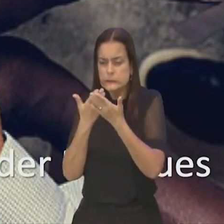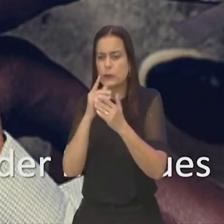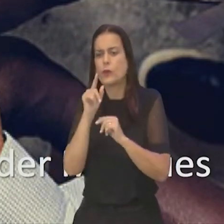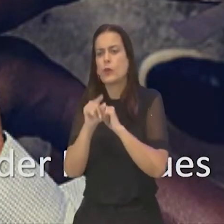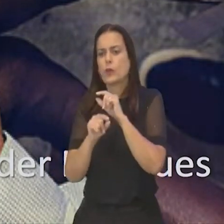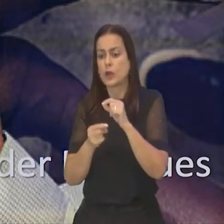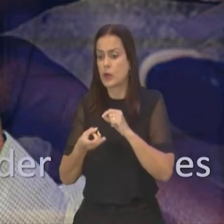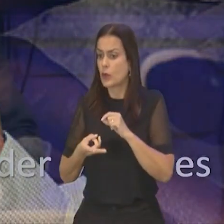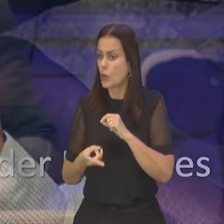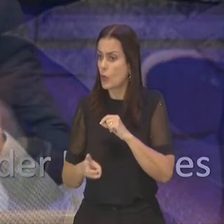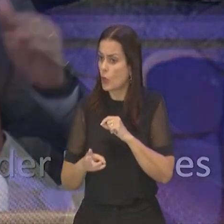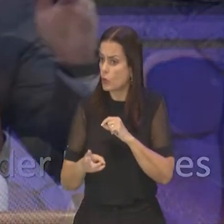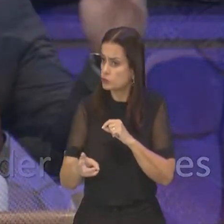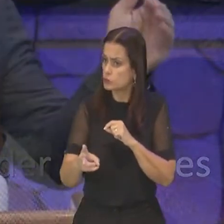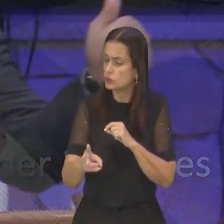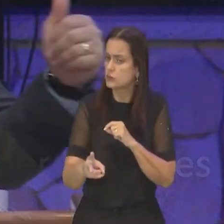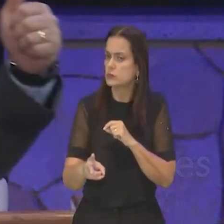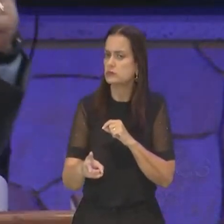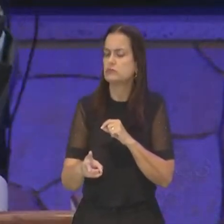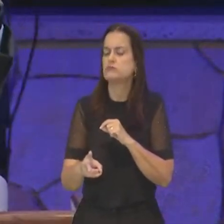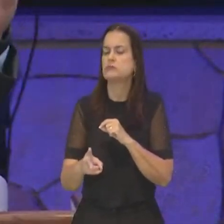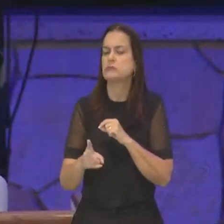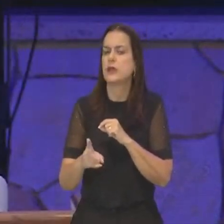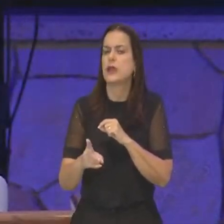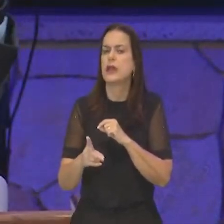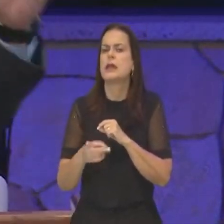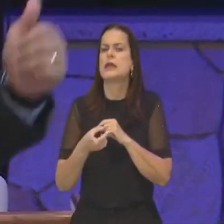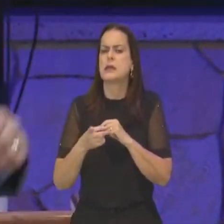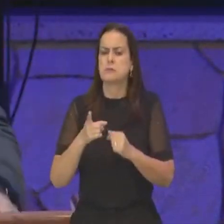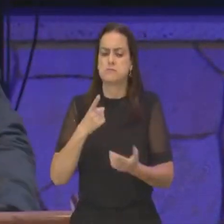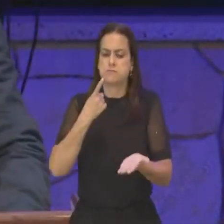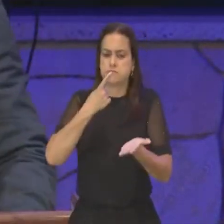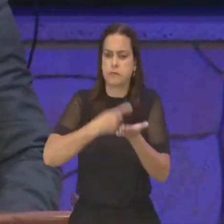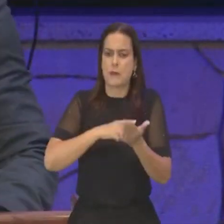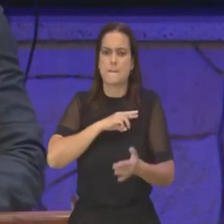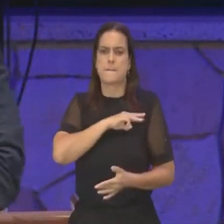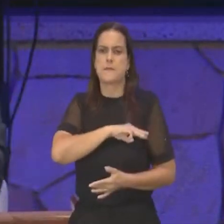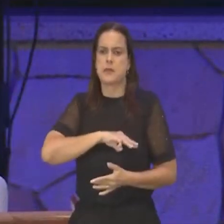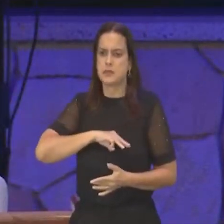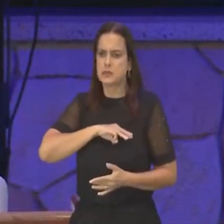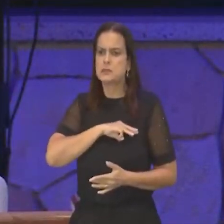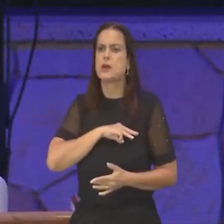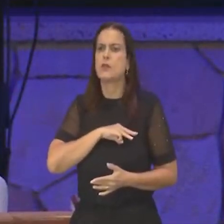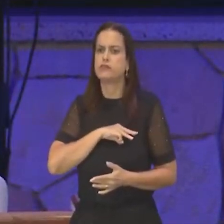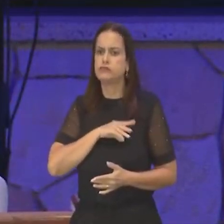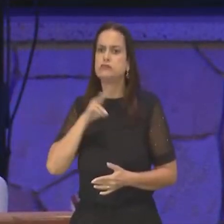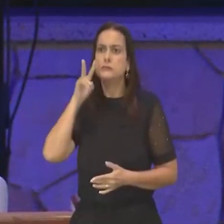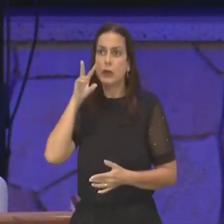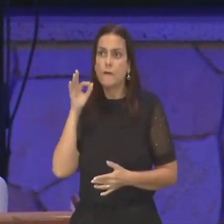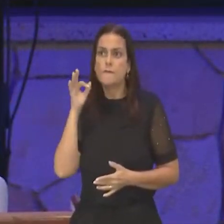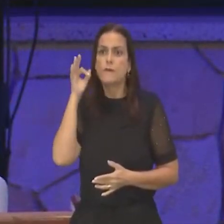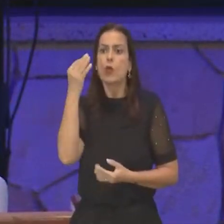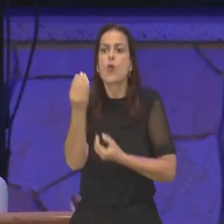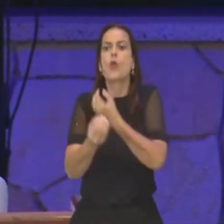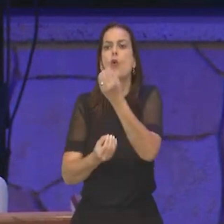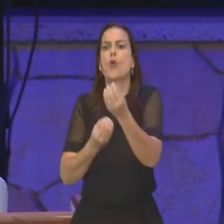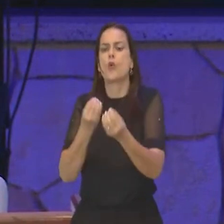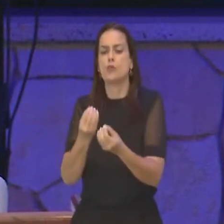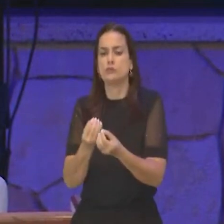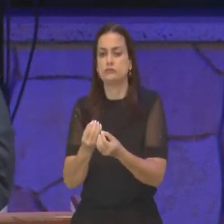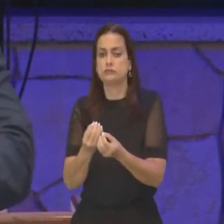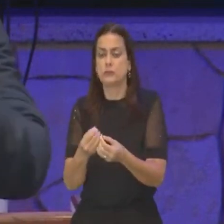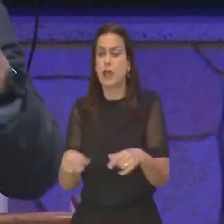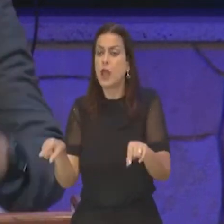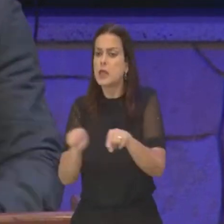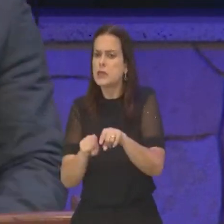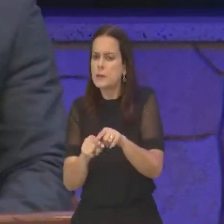dando continuidade, ele veio falando sobre a missão, sobre visão. E nessa manhã, portanto, iremos meditar sobre os valores